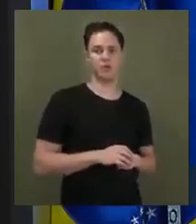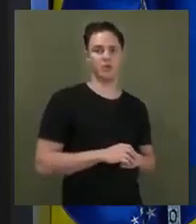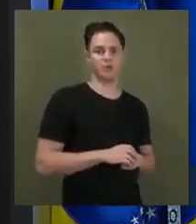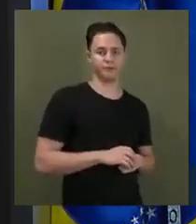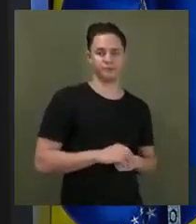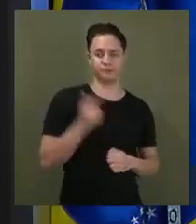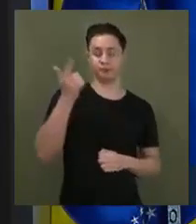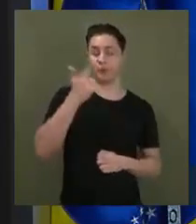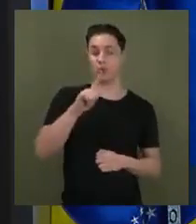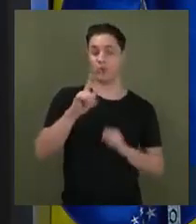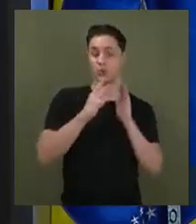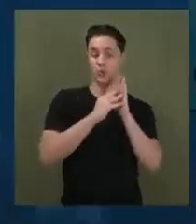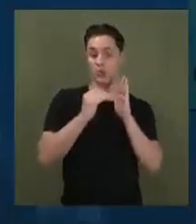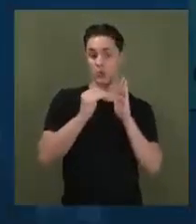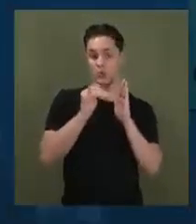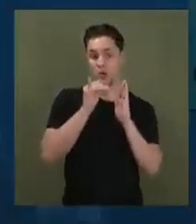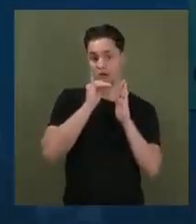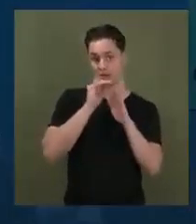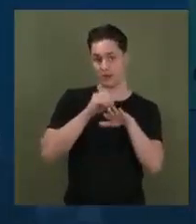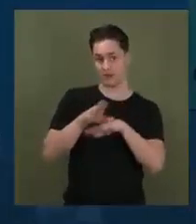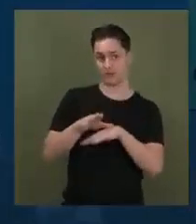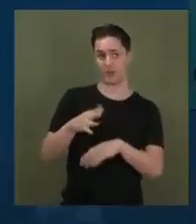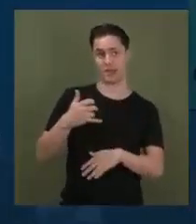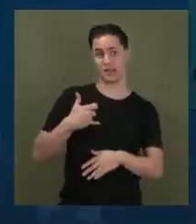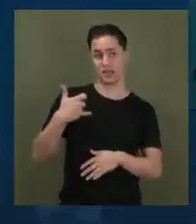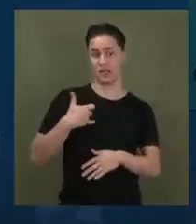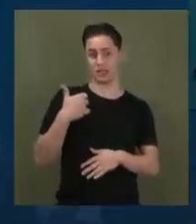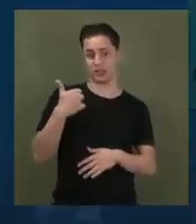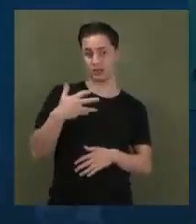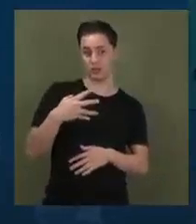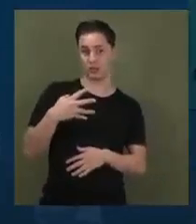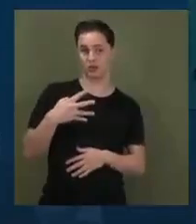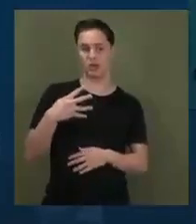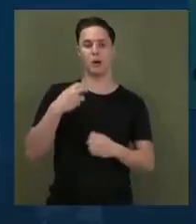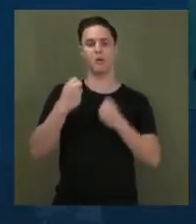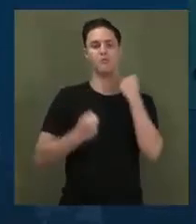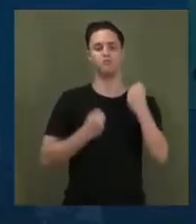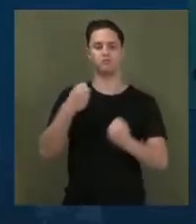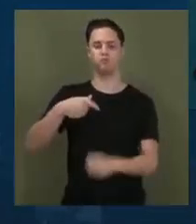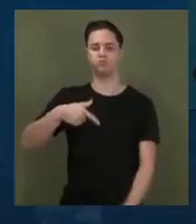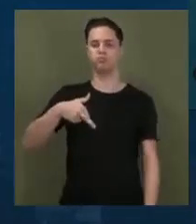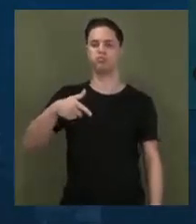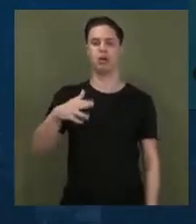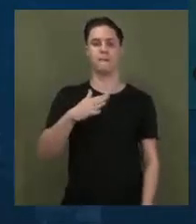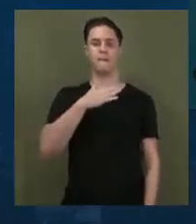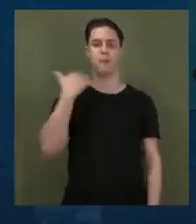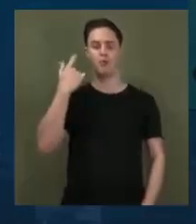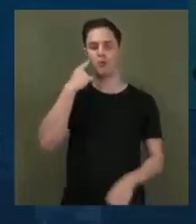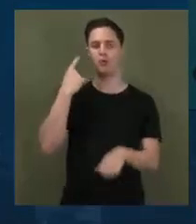Outro exemplo, um menino de 14 anos, fazendo corrida, morre subitamente,